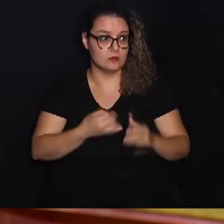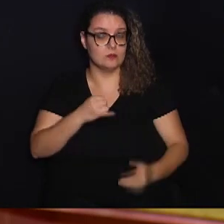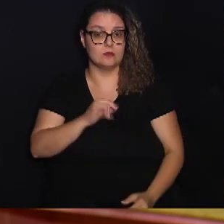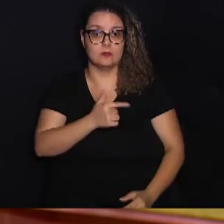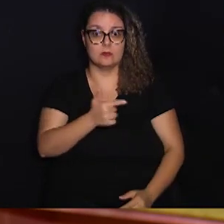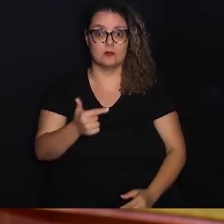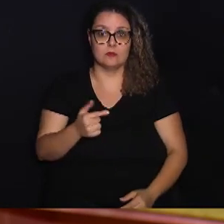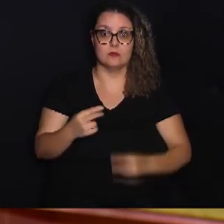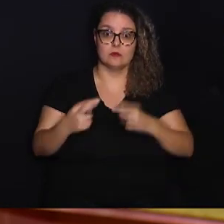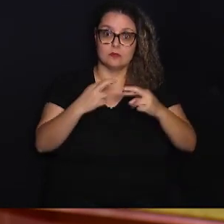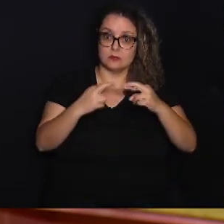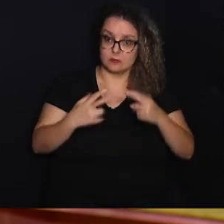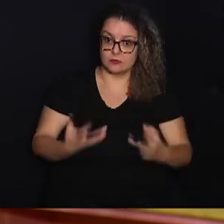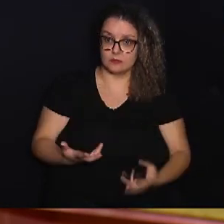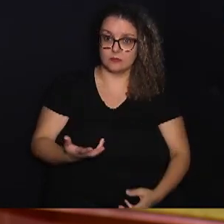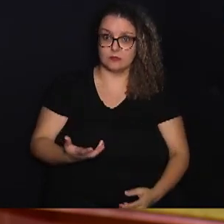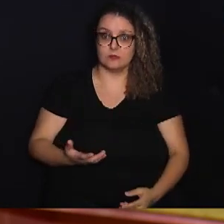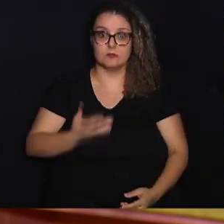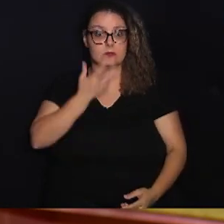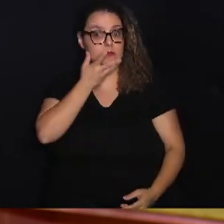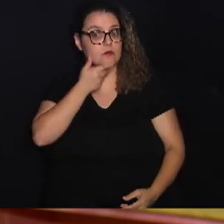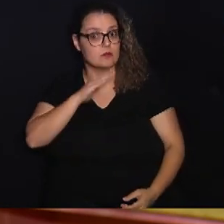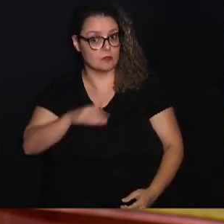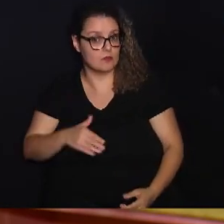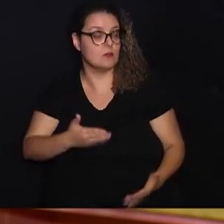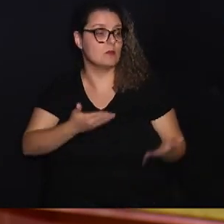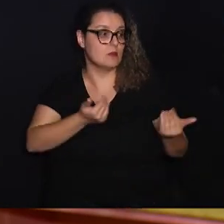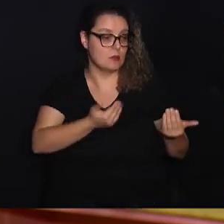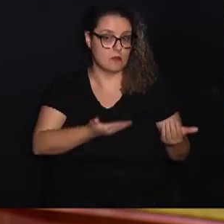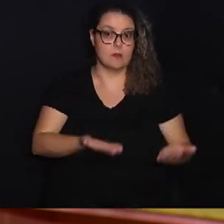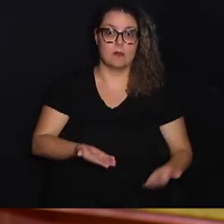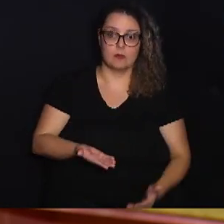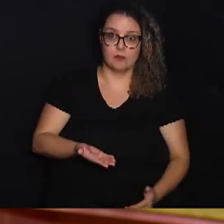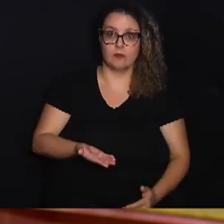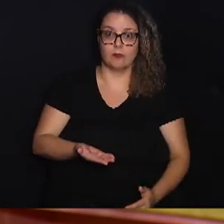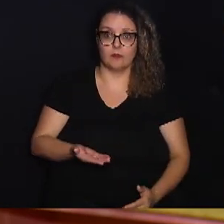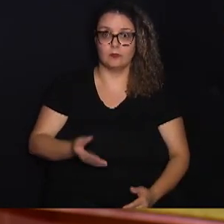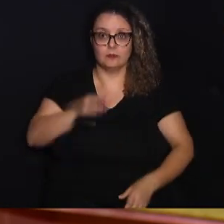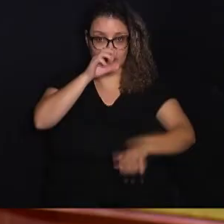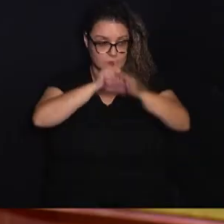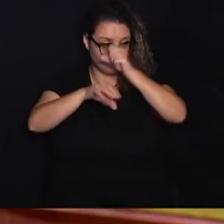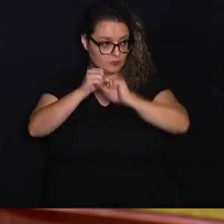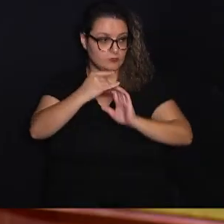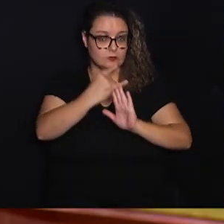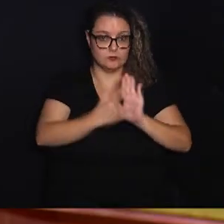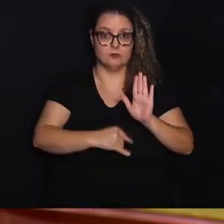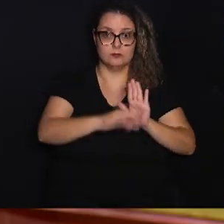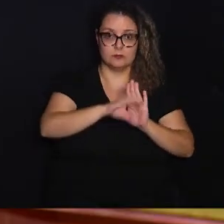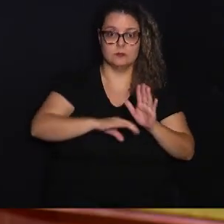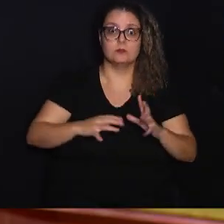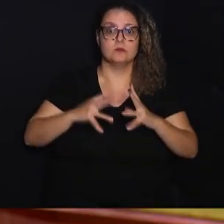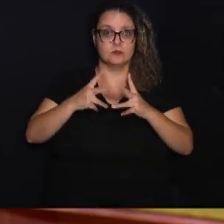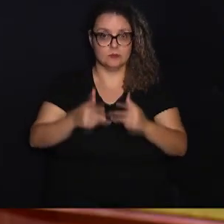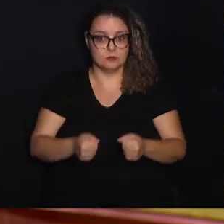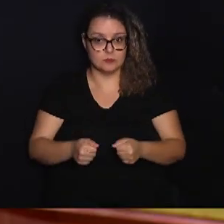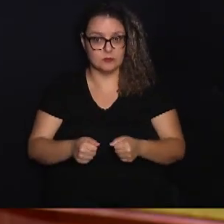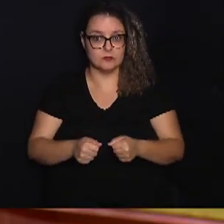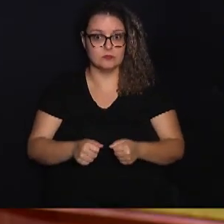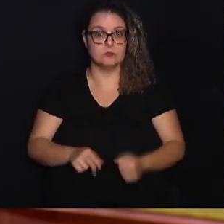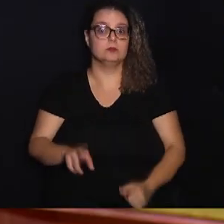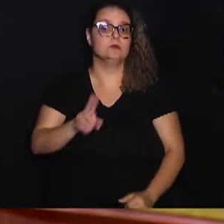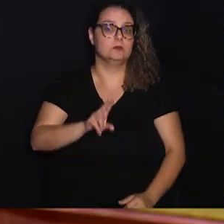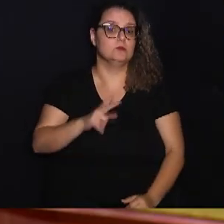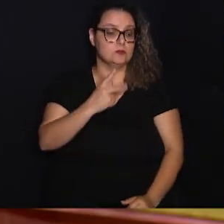em consideração aquela criança ou aquele jovem que está aprendendo aquele currículo? Então tudo que a gente vai aplicar